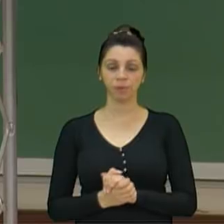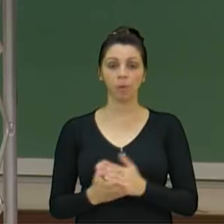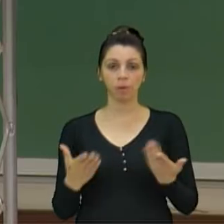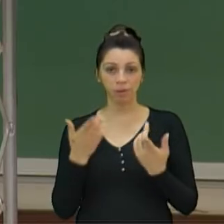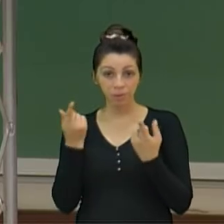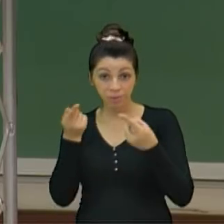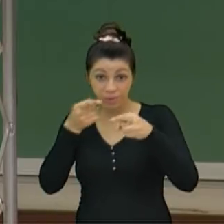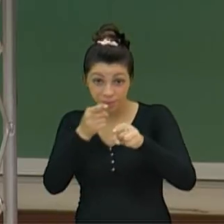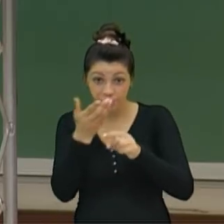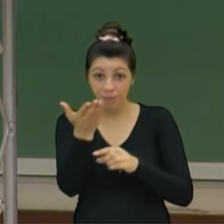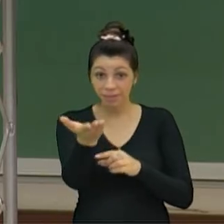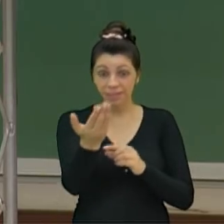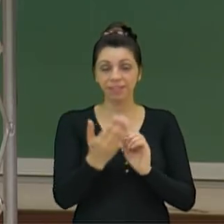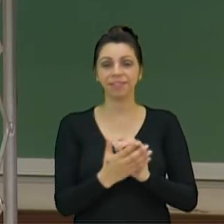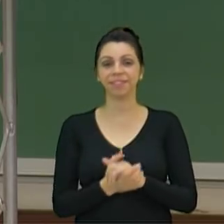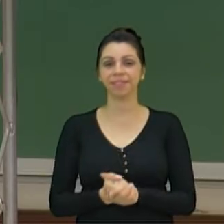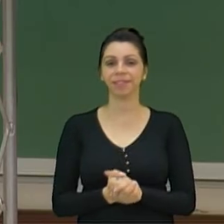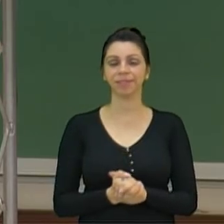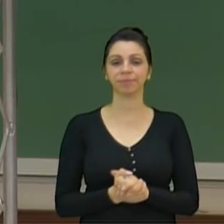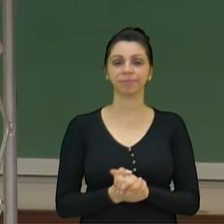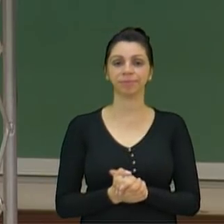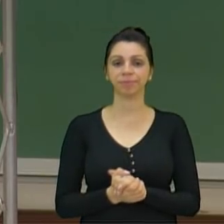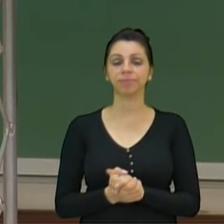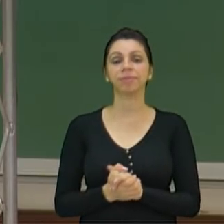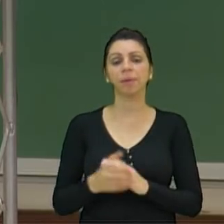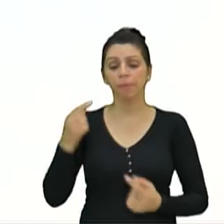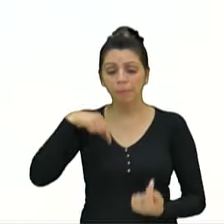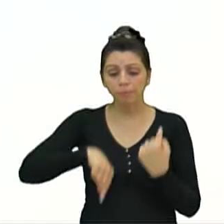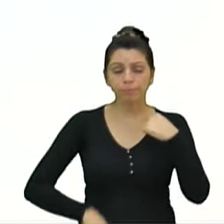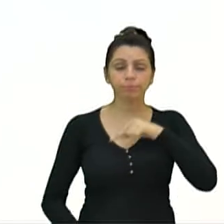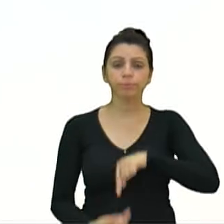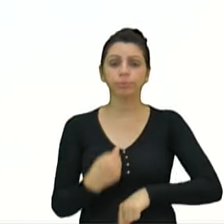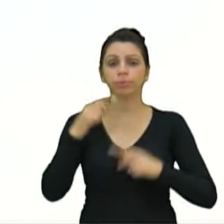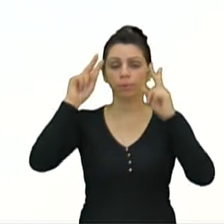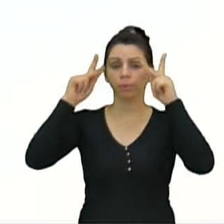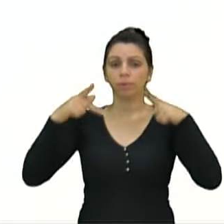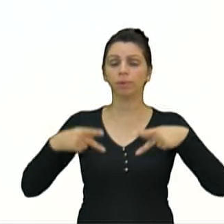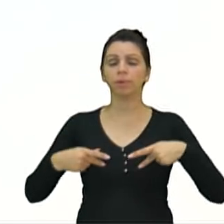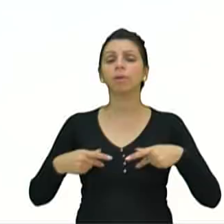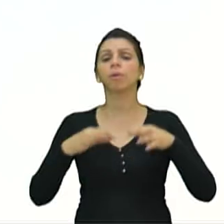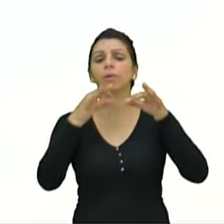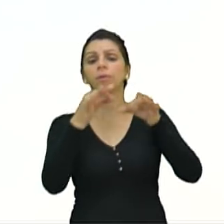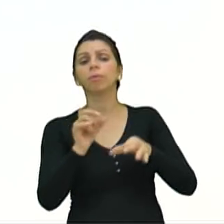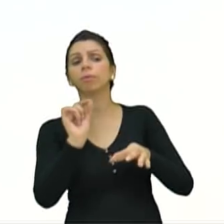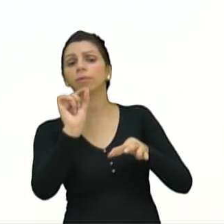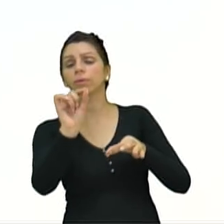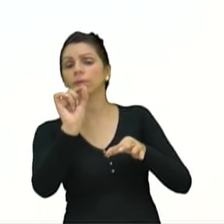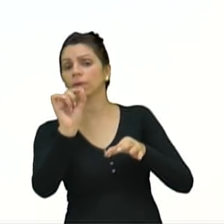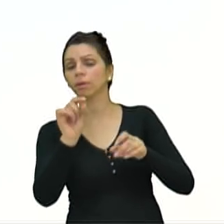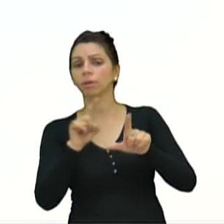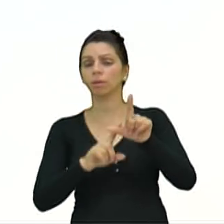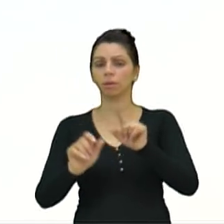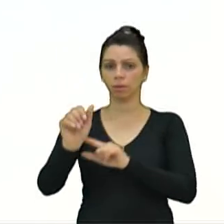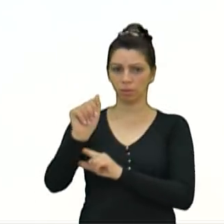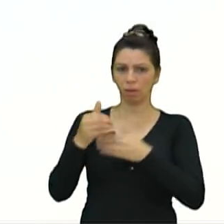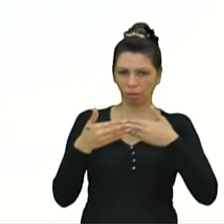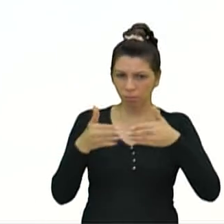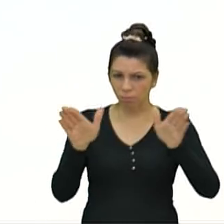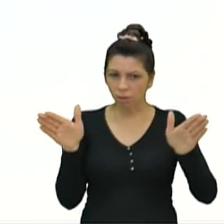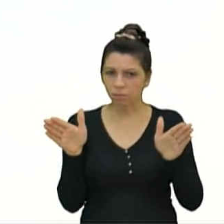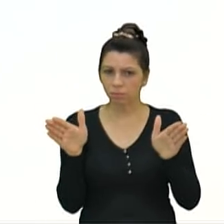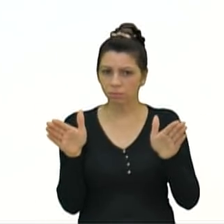aqui para você. Sobre a circulação humana, é correto afirmar que ela, na opção A, é